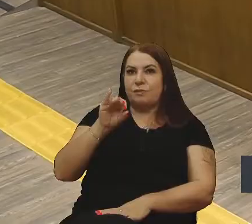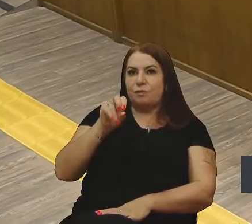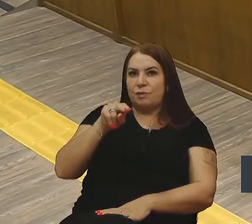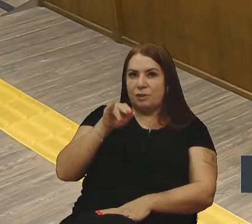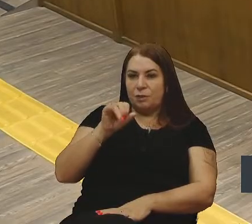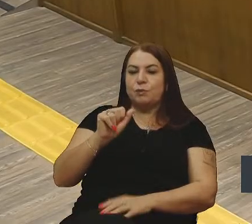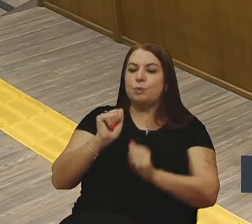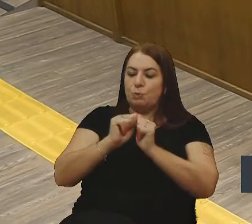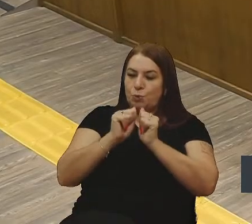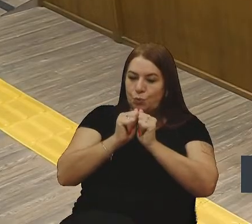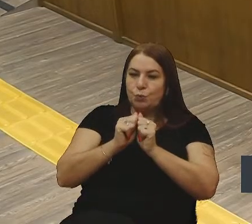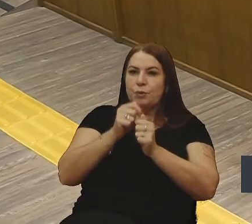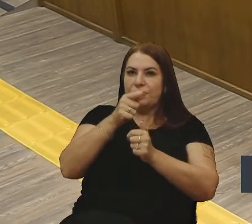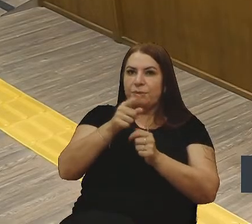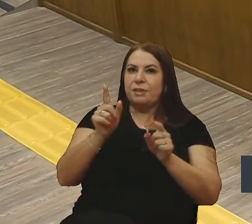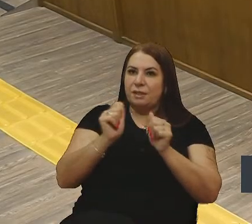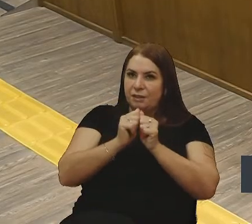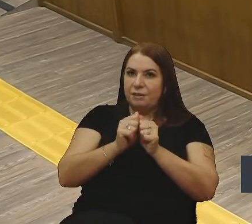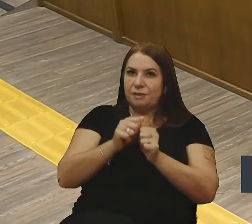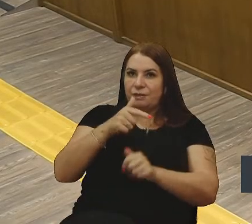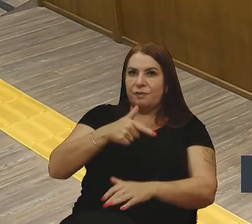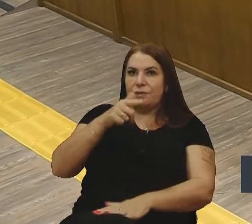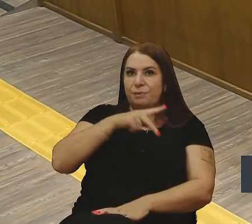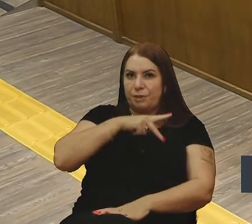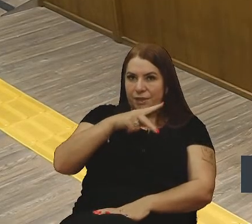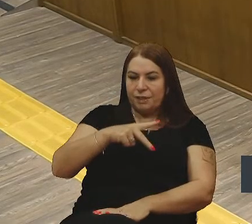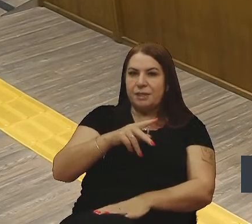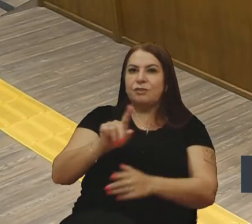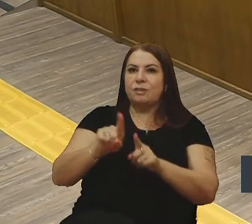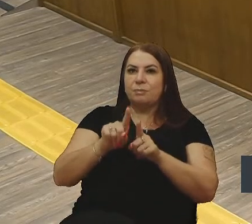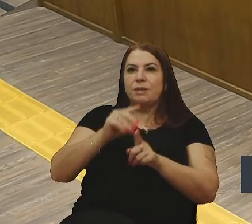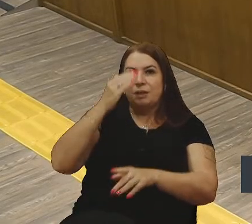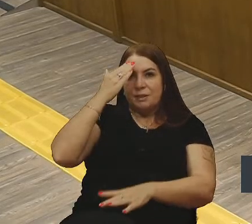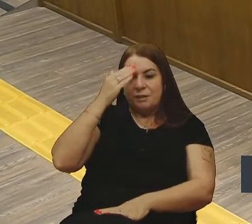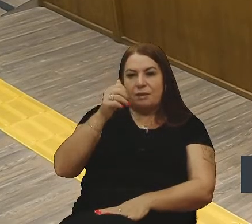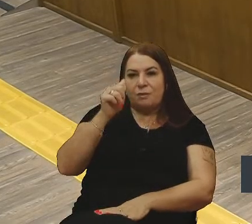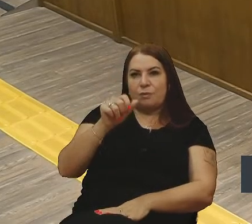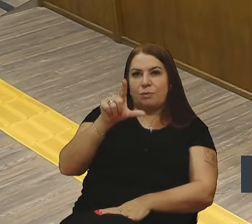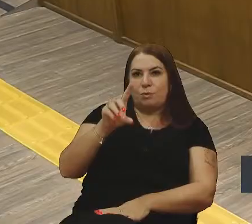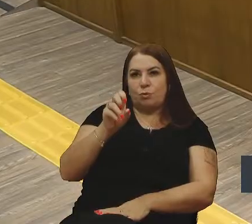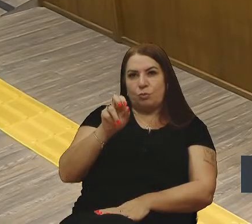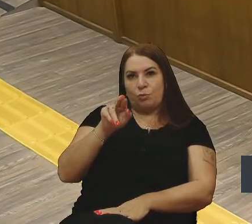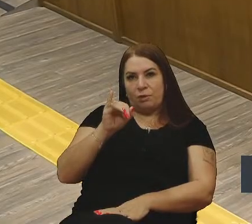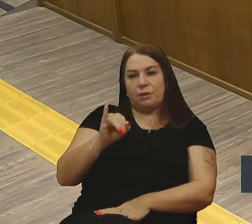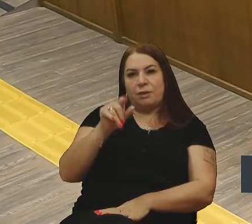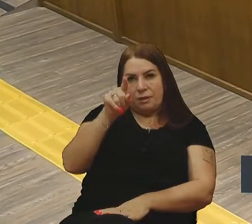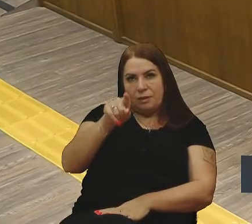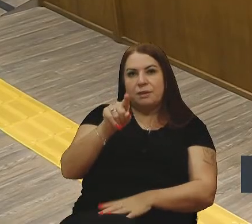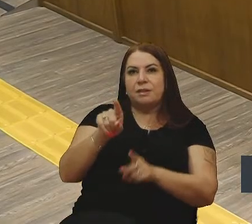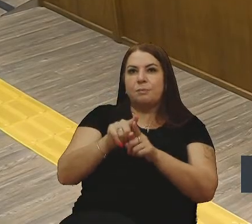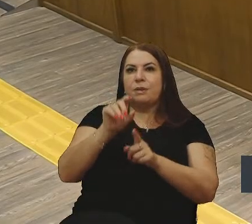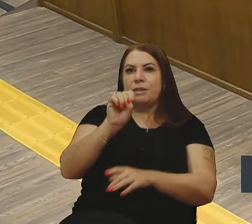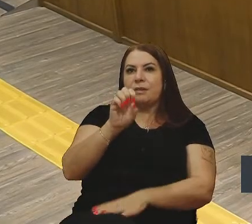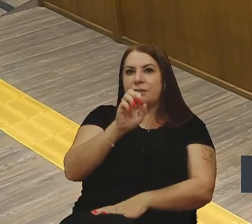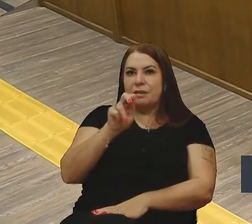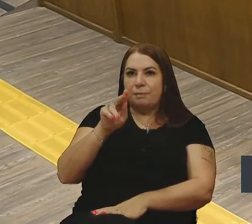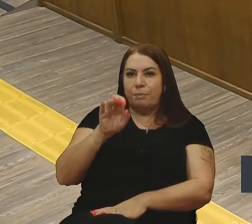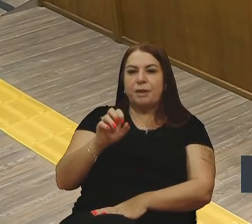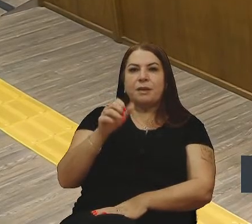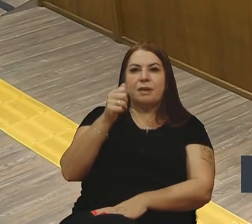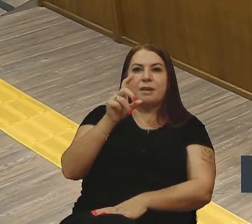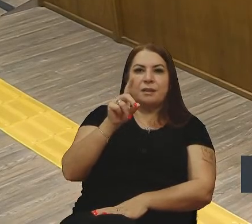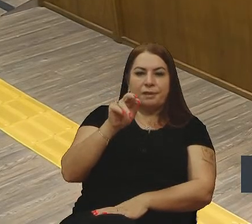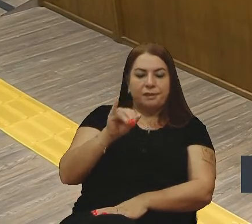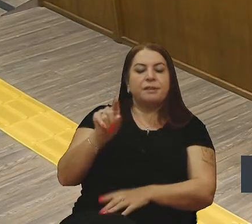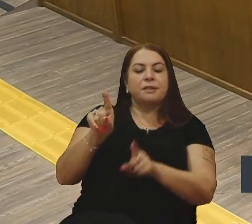junto conosco. O Vinícius, que está aqui também, vice-presidente da Microempa. Agradecer ao Aldoir, do Sebrae, você, Aldoir, e a Adri, também, que vejo aqui.